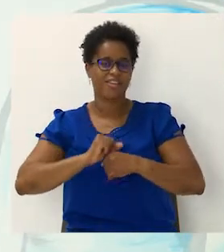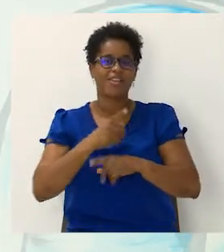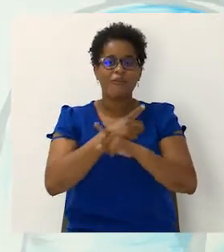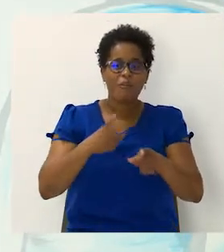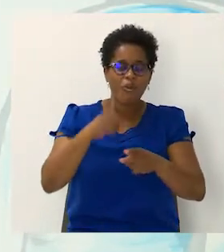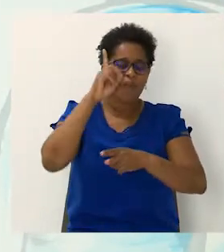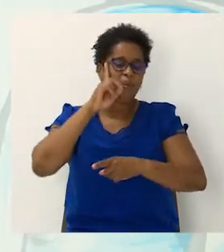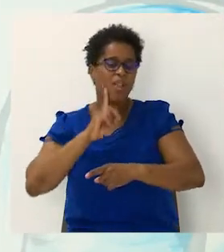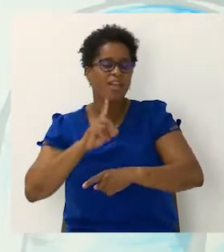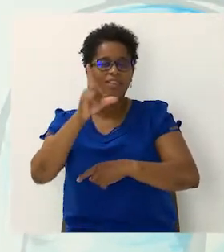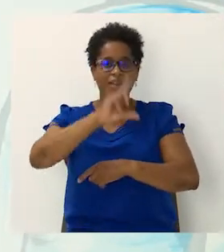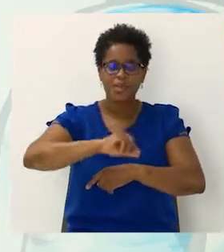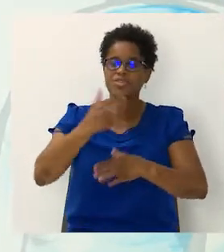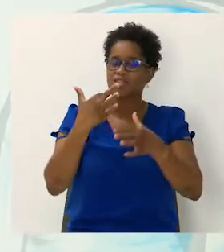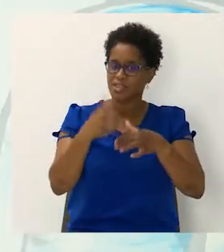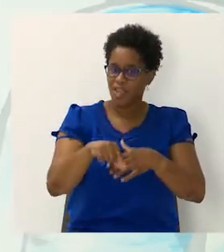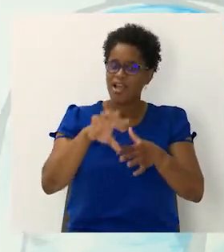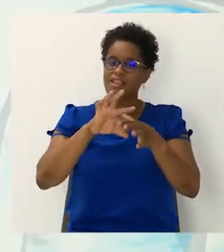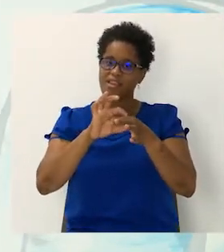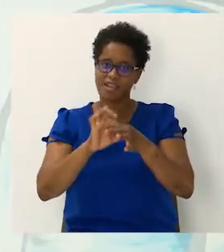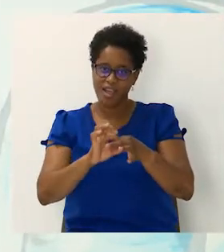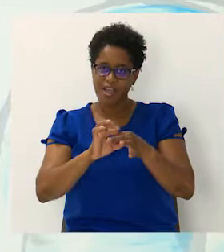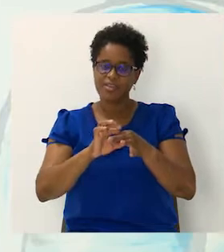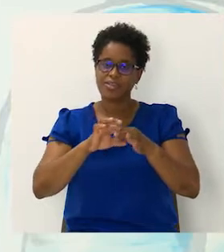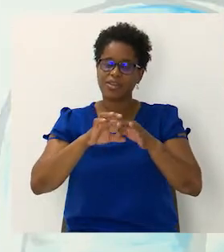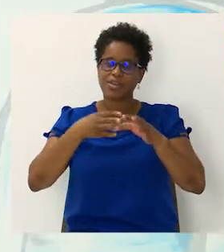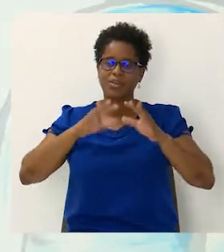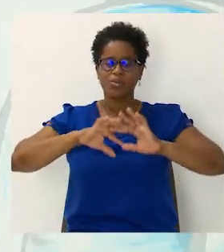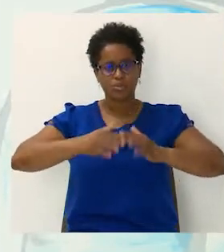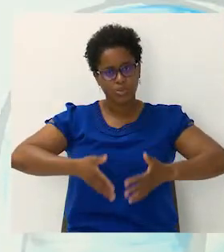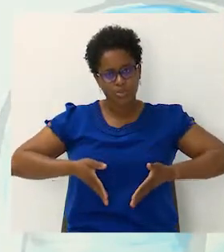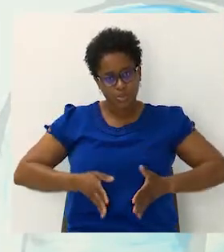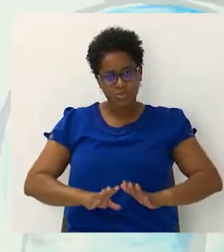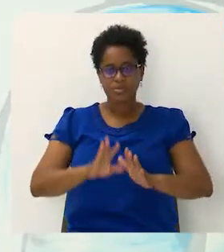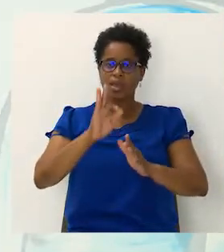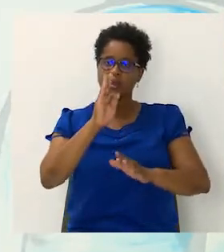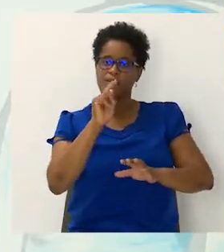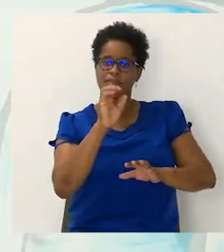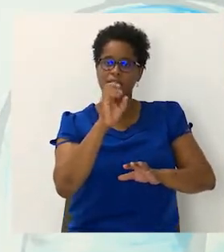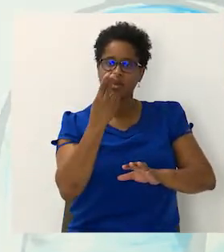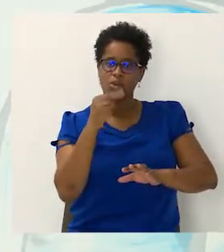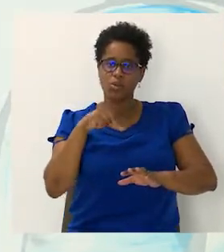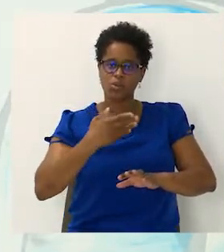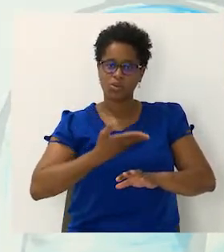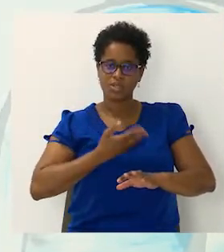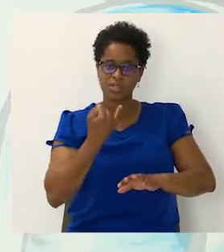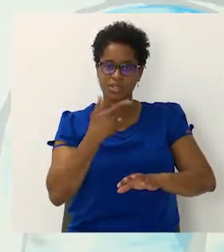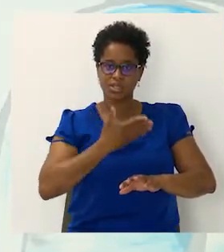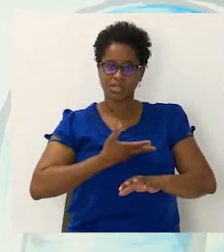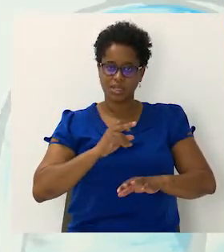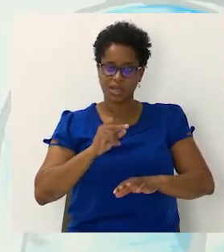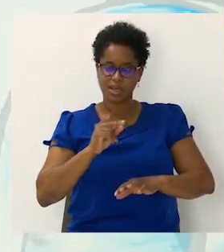a mulher também está ligada à reprodução, à fecundidade, à garantia